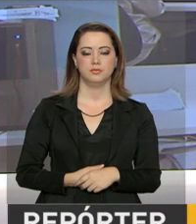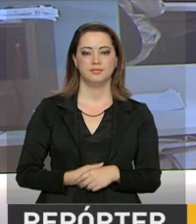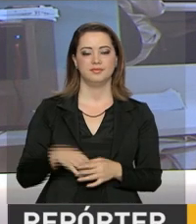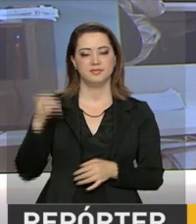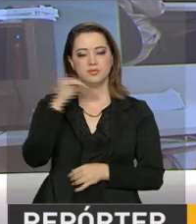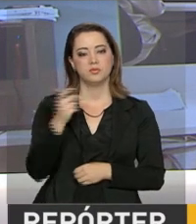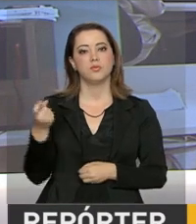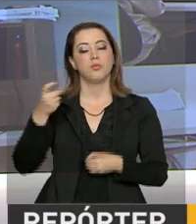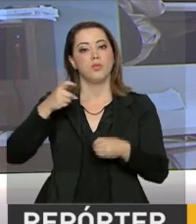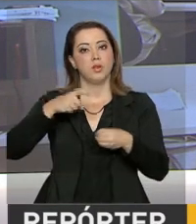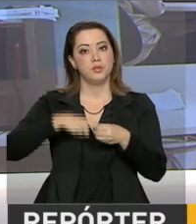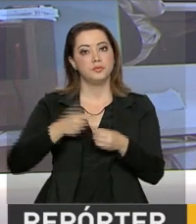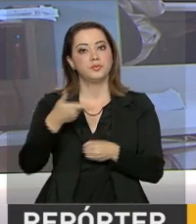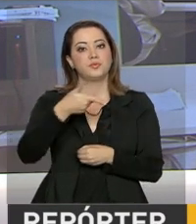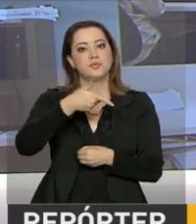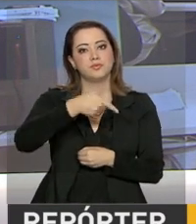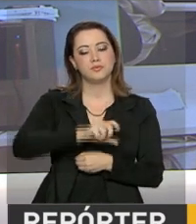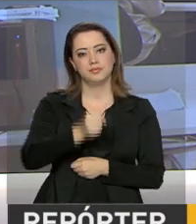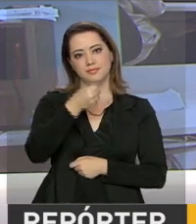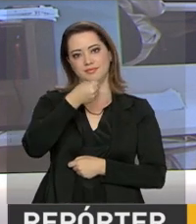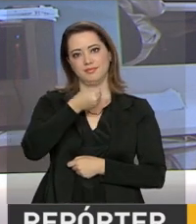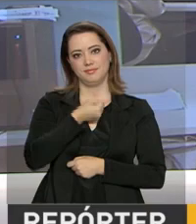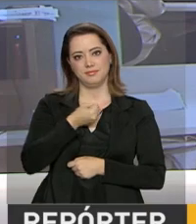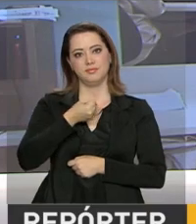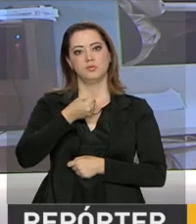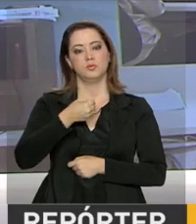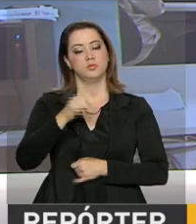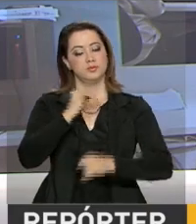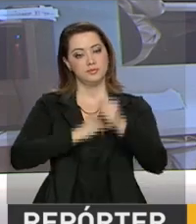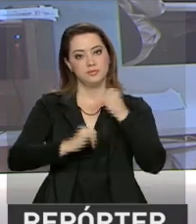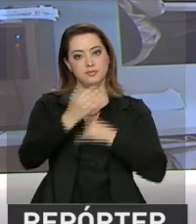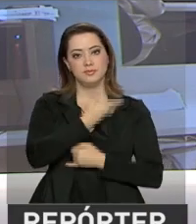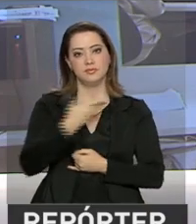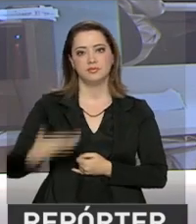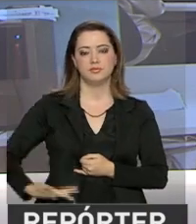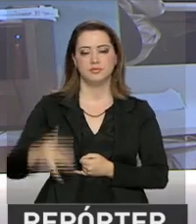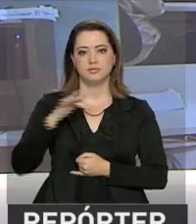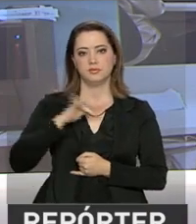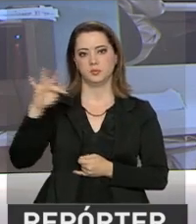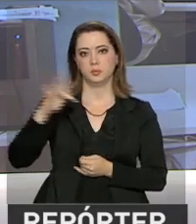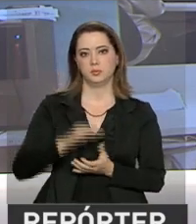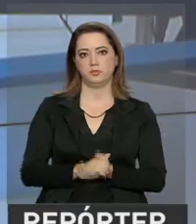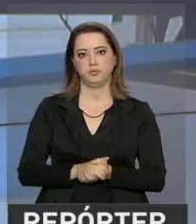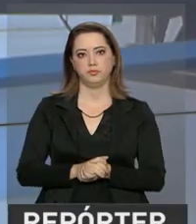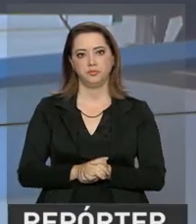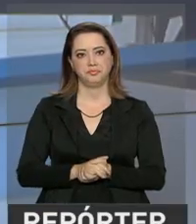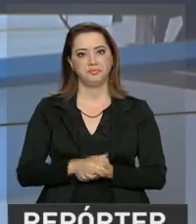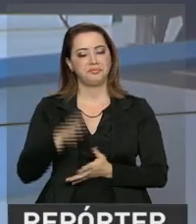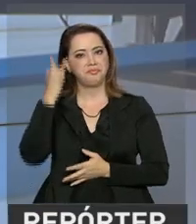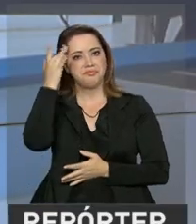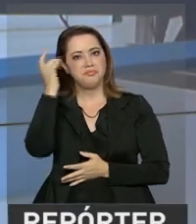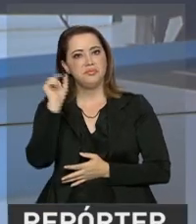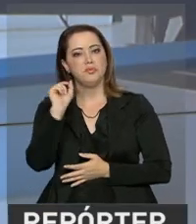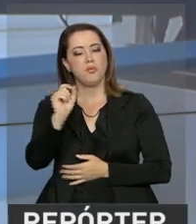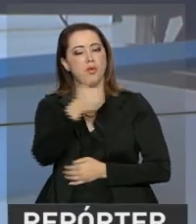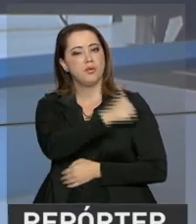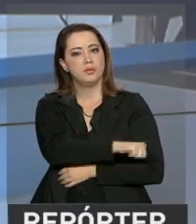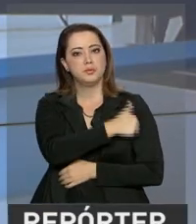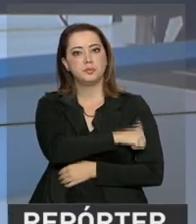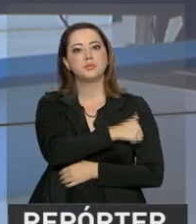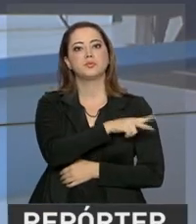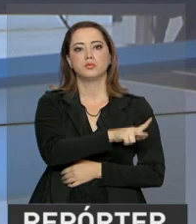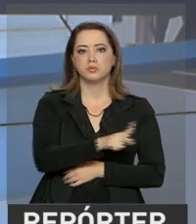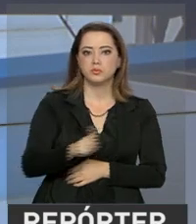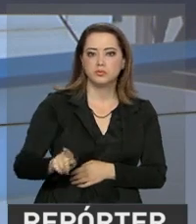Olá estamos de volta com mais uma edição do repórter NBR e as notícias do governo federal amanhã no Rio de Janeiro o presidente em